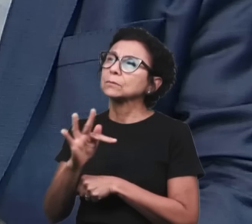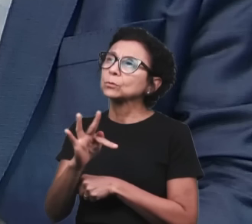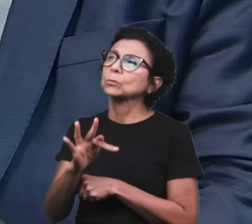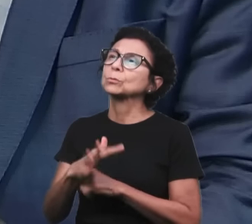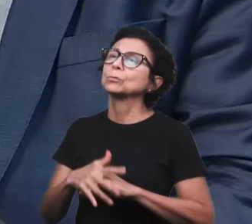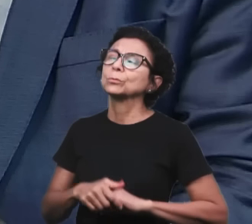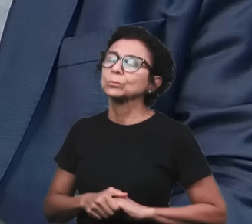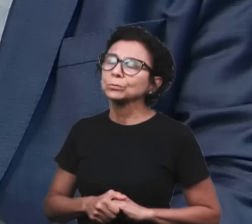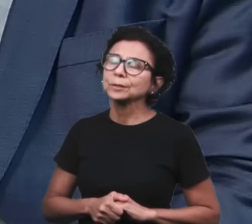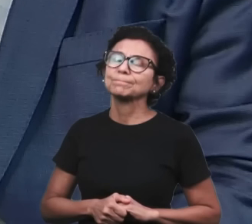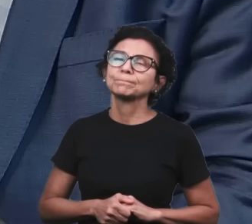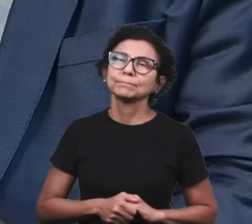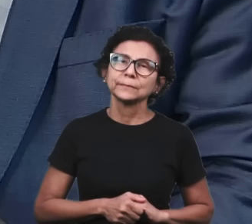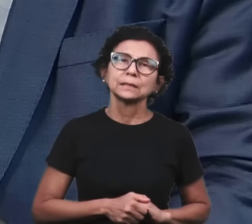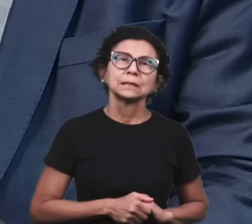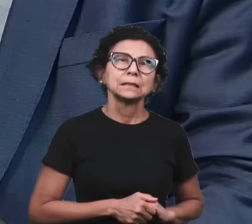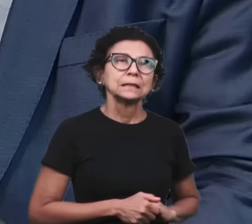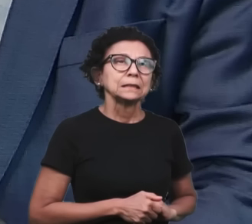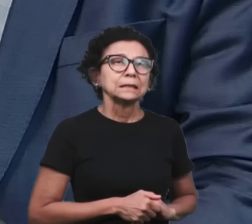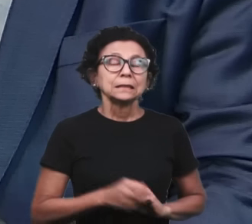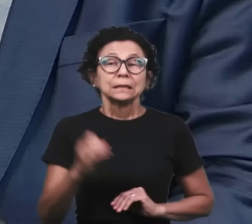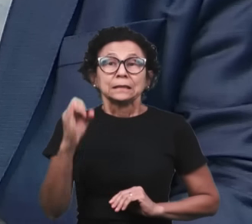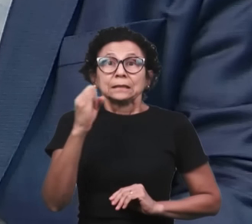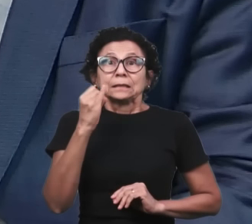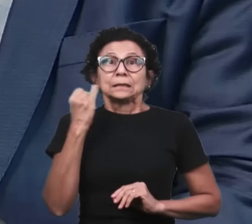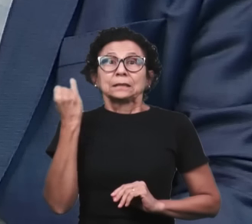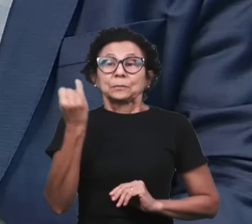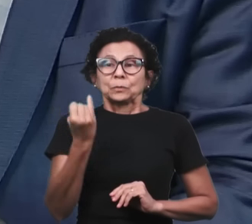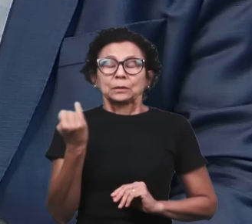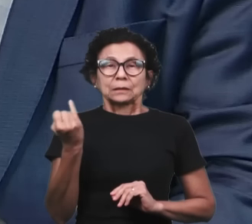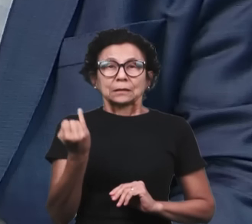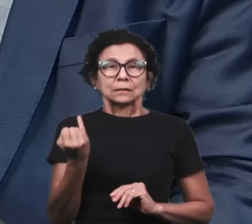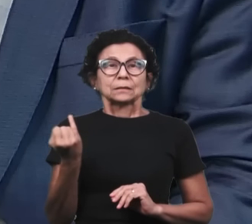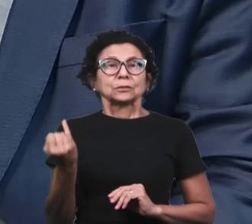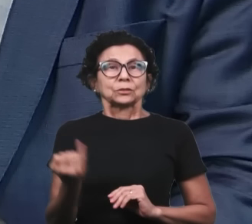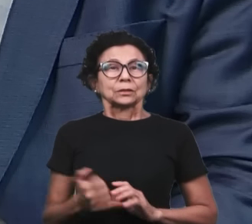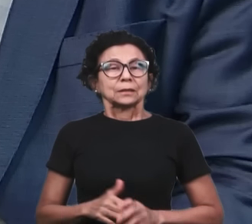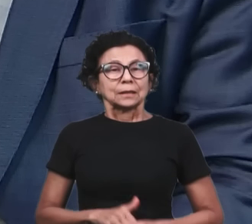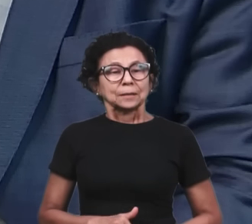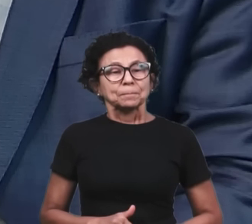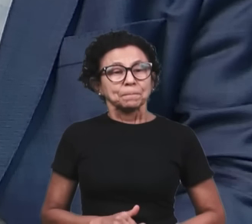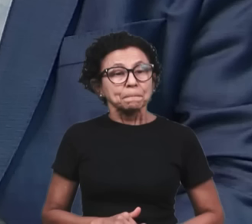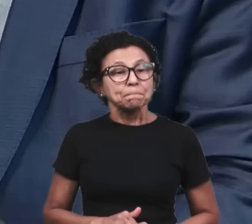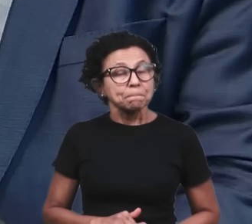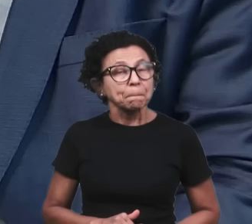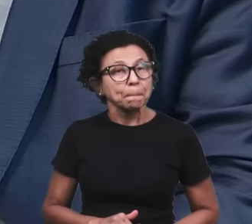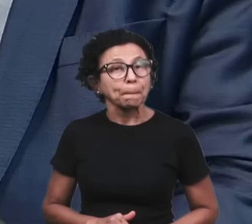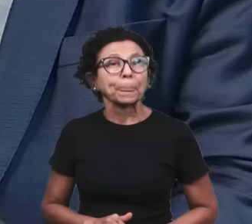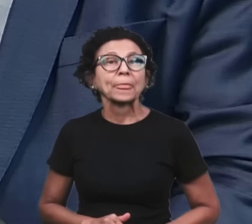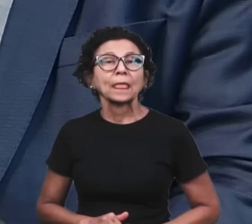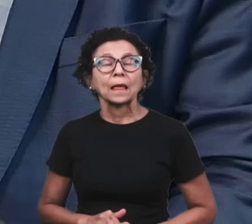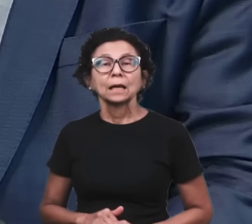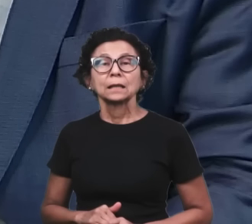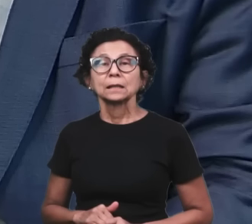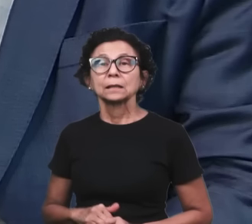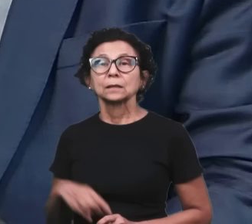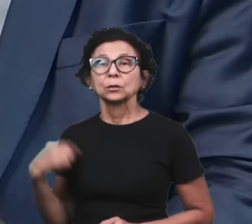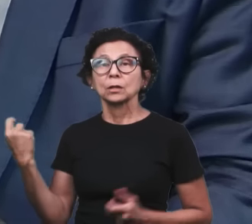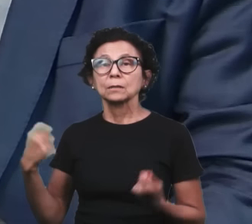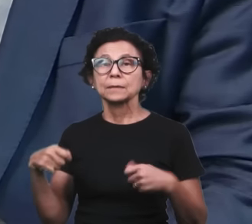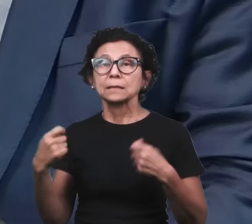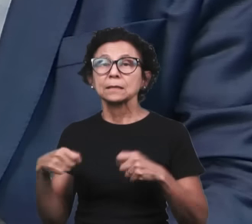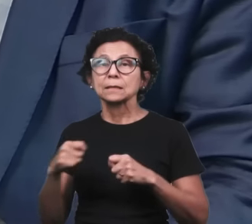sara o coração, né? Então é importante, muito importante para a igreja ouvir a voz de Deus.